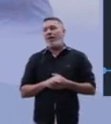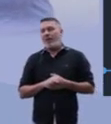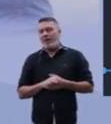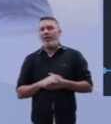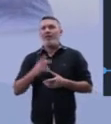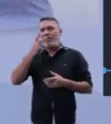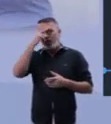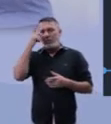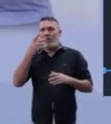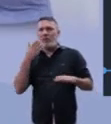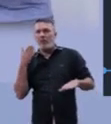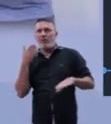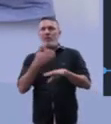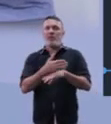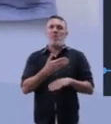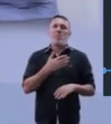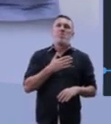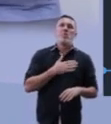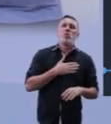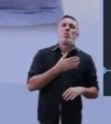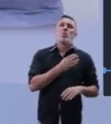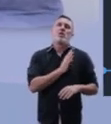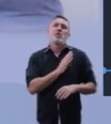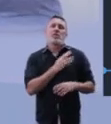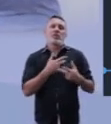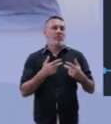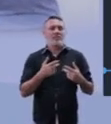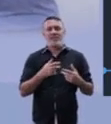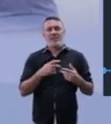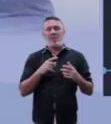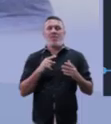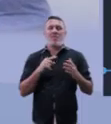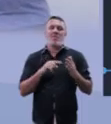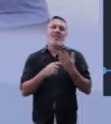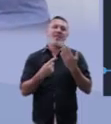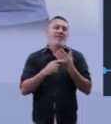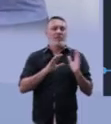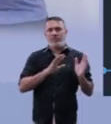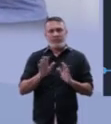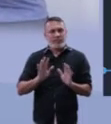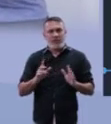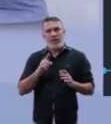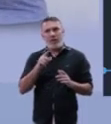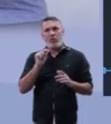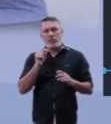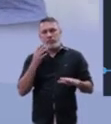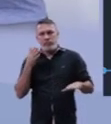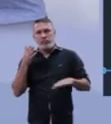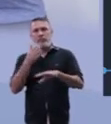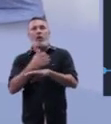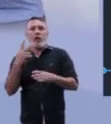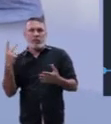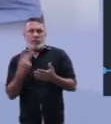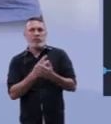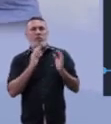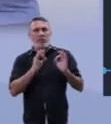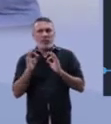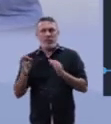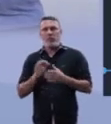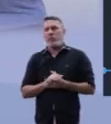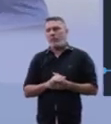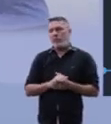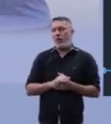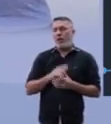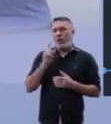assim, fulano invadiu o meu coração, mas não estou falando de um modo denotativo, nem metafórico, estou falando ali. Essa invasão